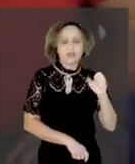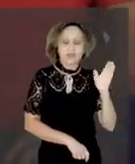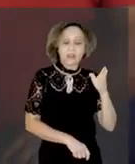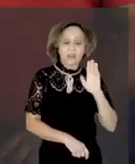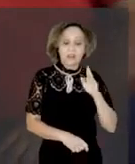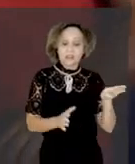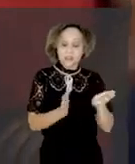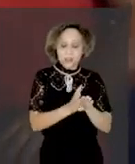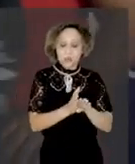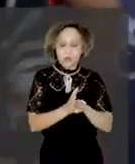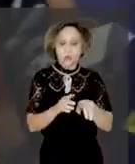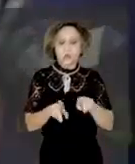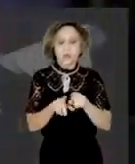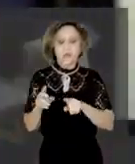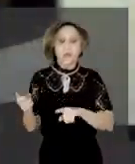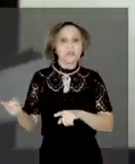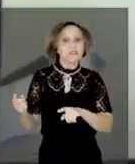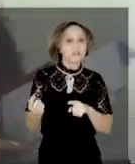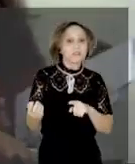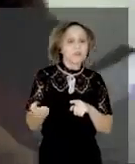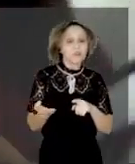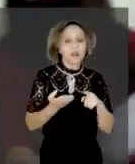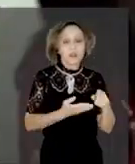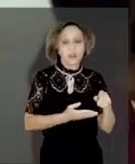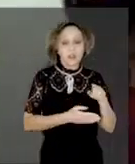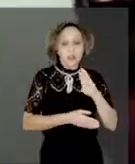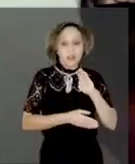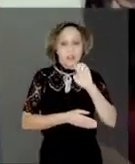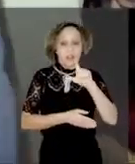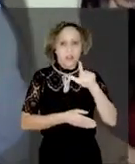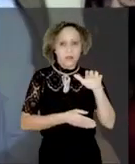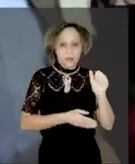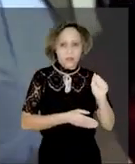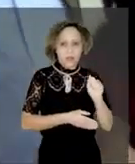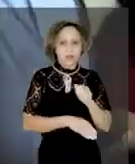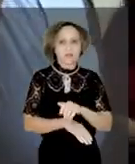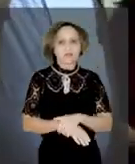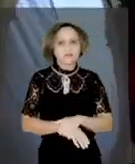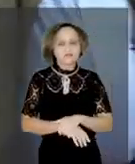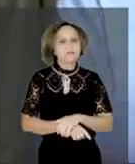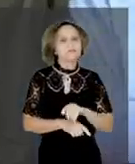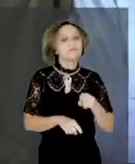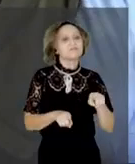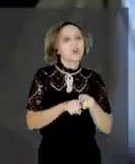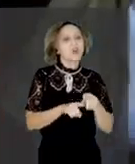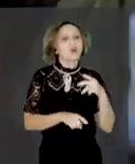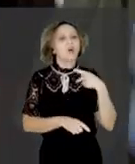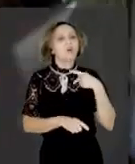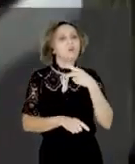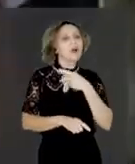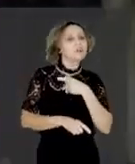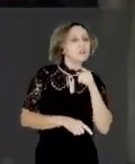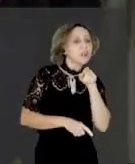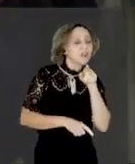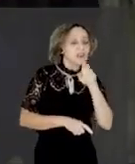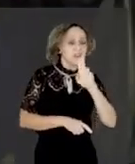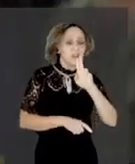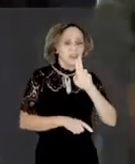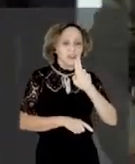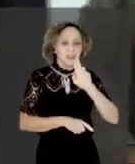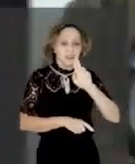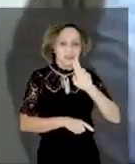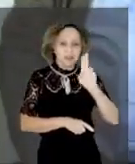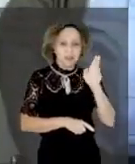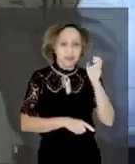Ator do filme da Igreja Batista do Caminho, ex-vereador e militante dos direitos humanos. Seja bem-vindo, pastor.